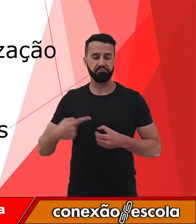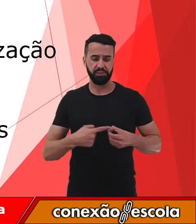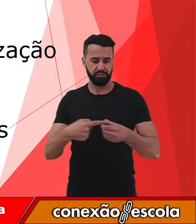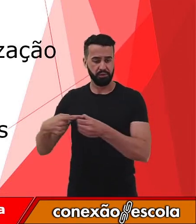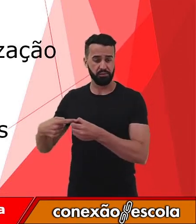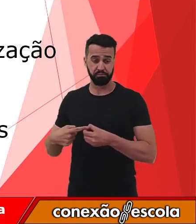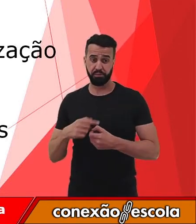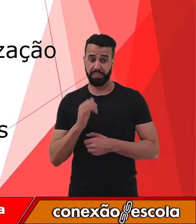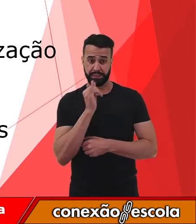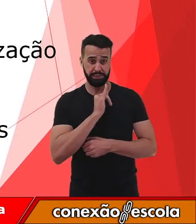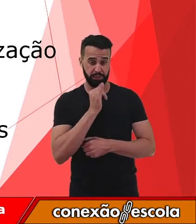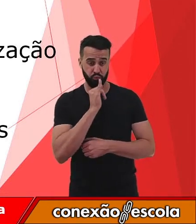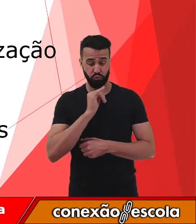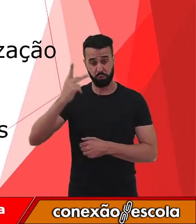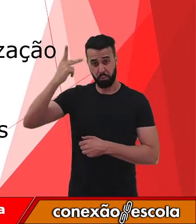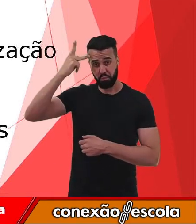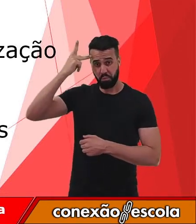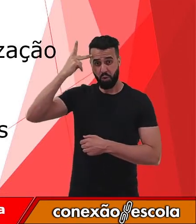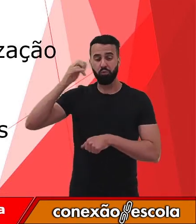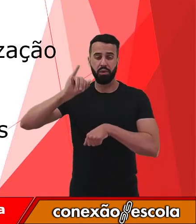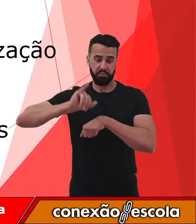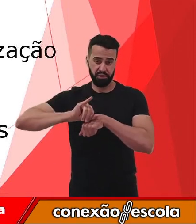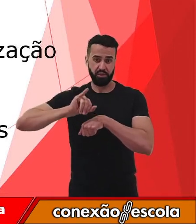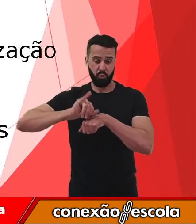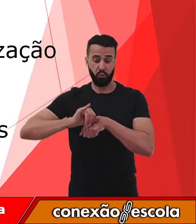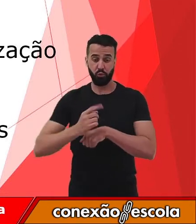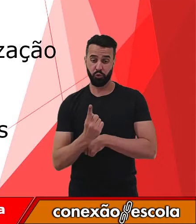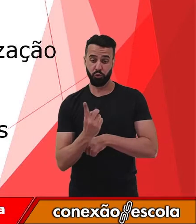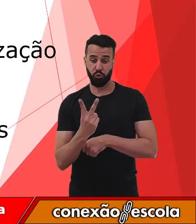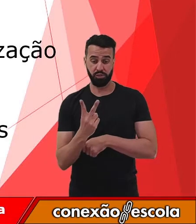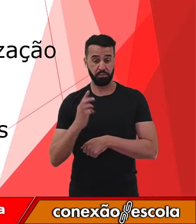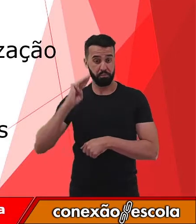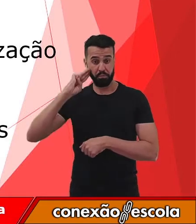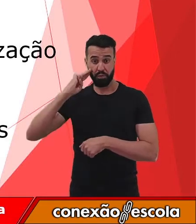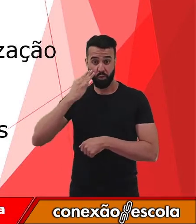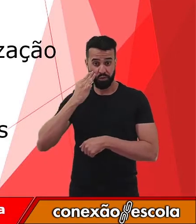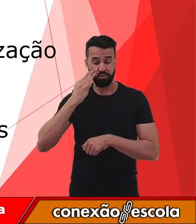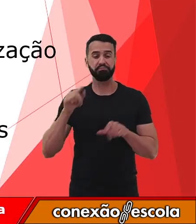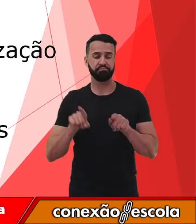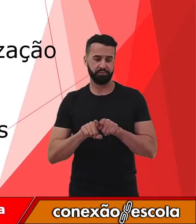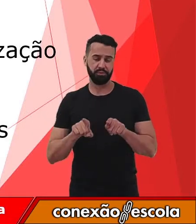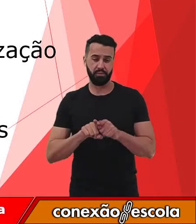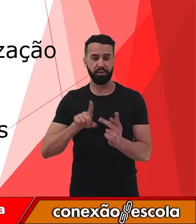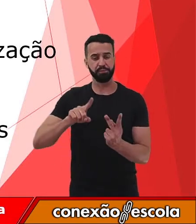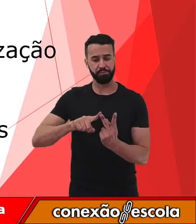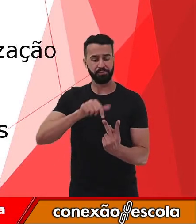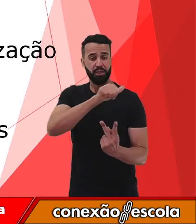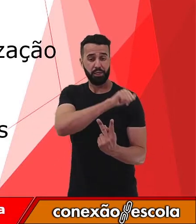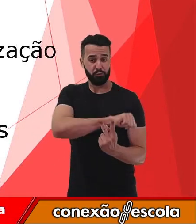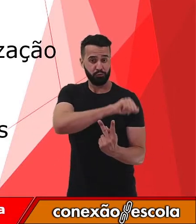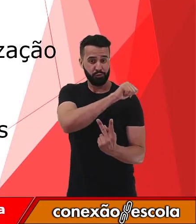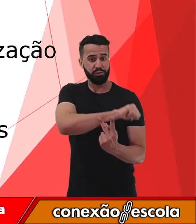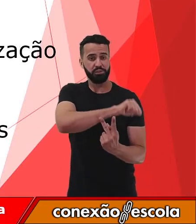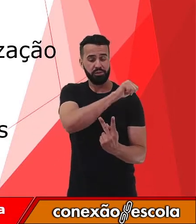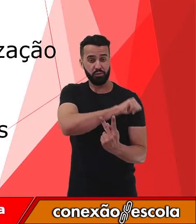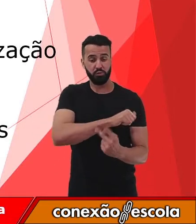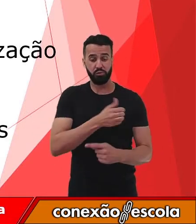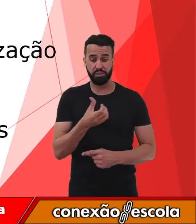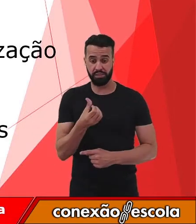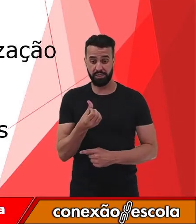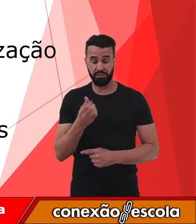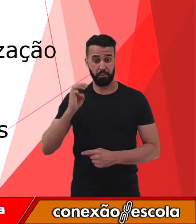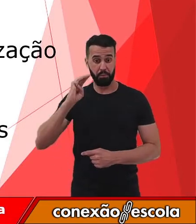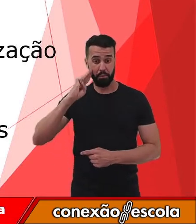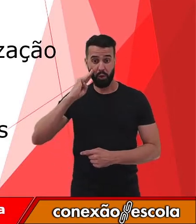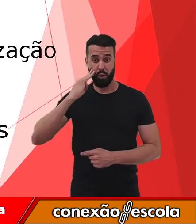caso de São Paulo, capital, com 12 milhões de habitantes, e Rio de Janeiro, também capital, com 6